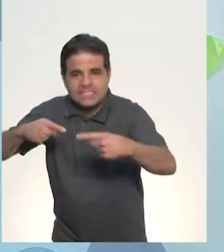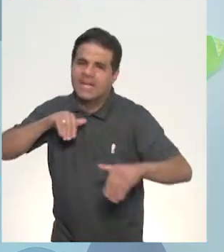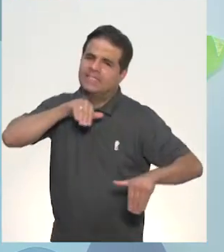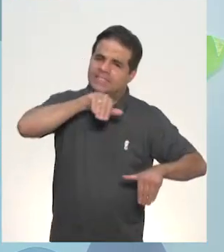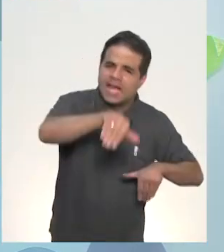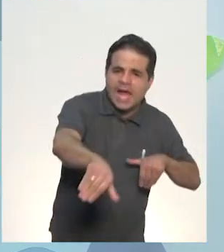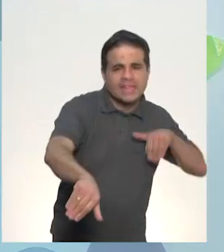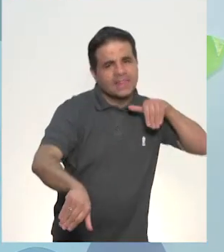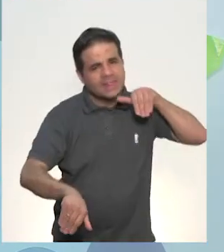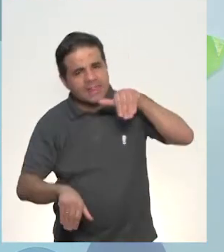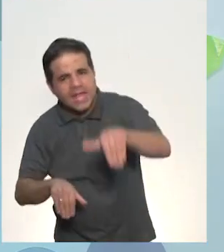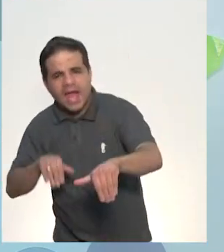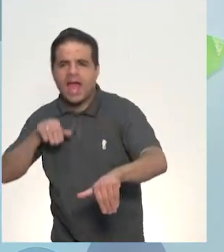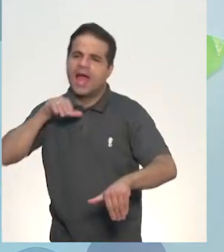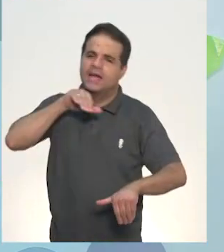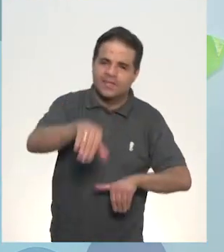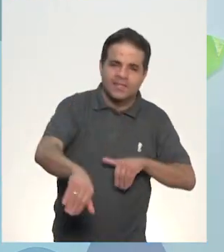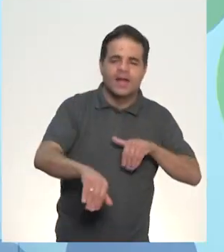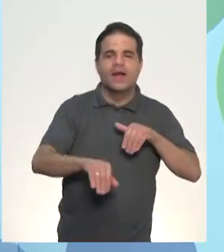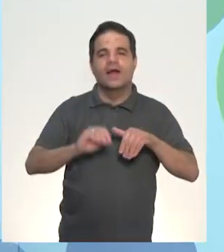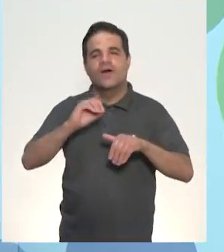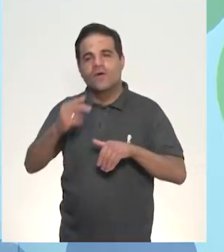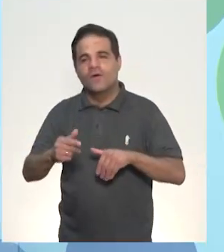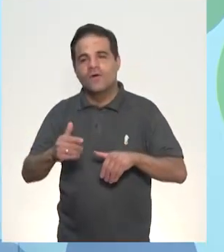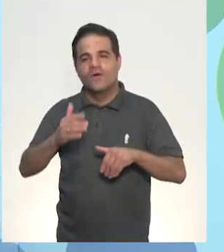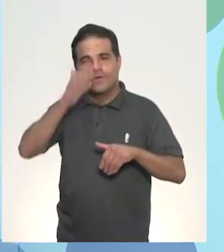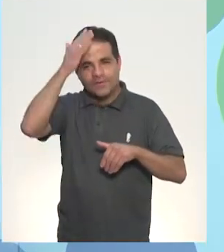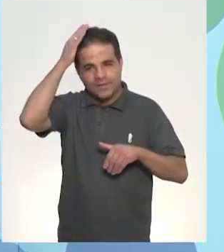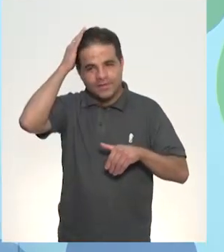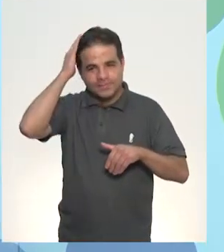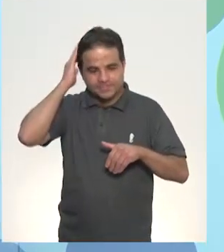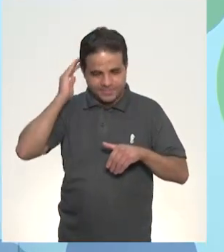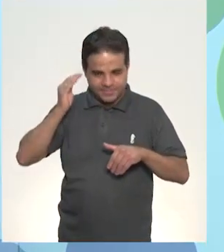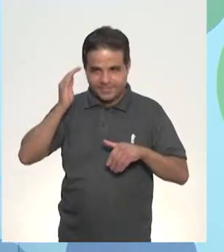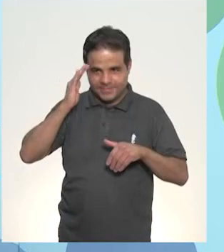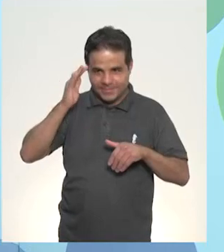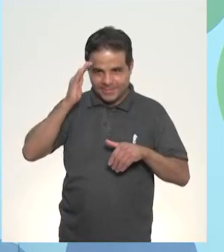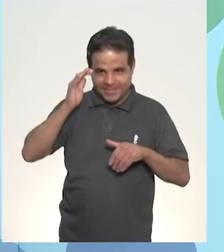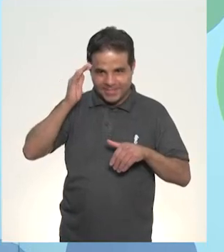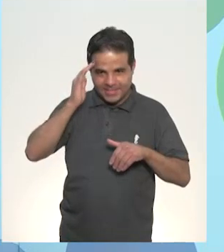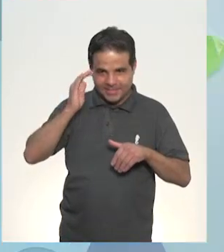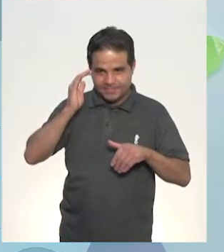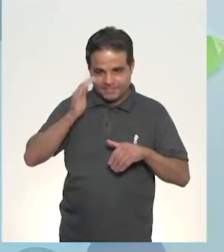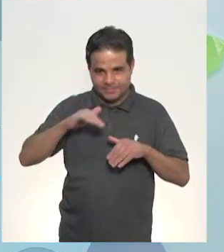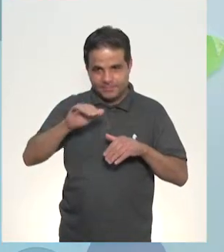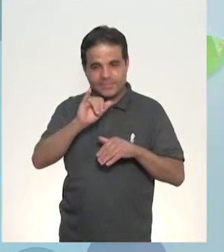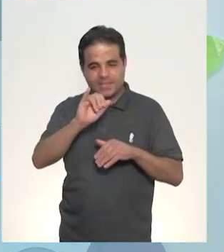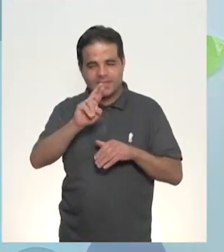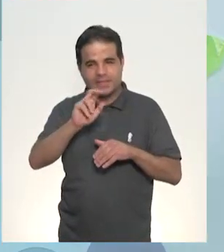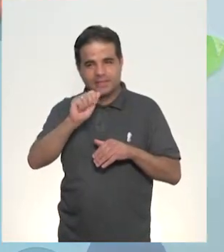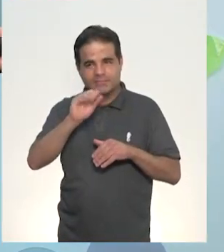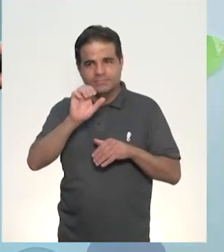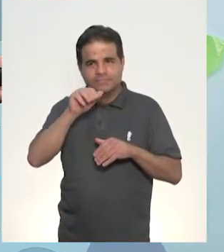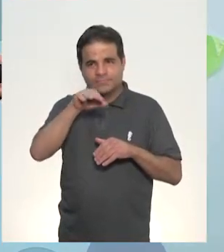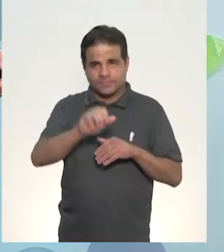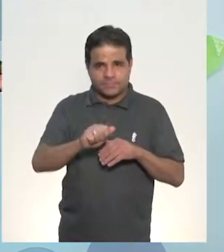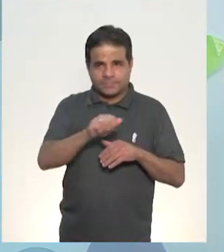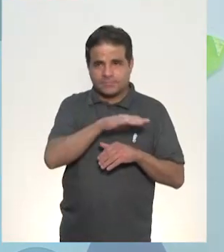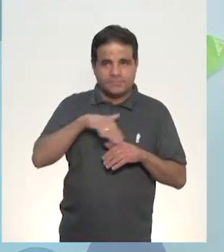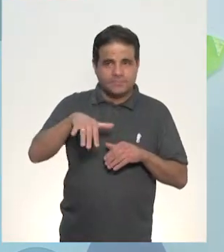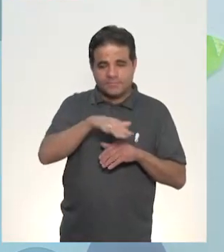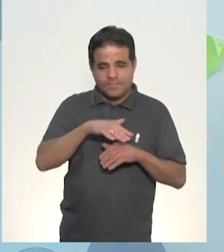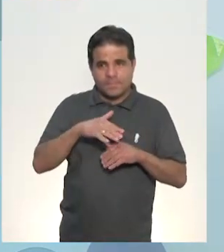quem se atreve a navegar no mar de ressaca. Ou os cabelos mais negros do que a graúna. Isso, mas aí é Iracema, né? Os cabelos mais negros que a